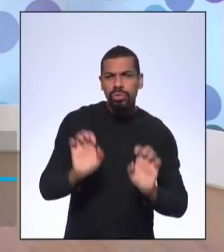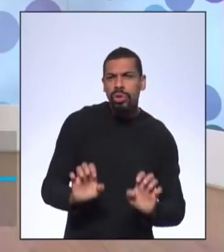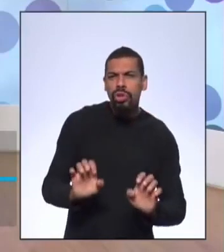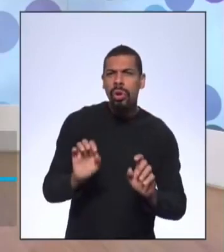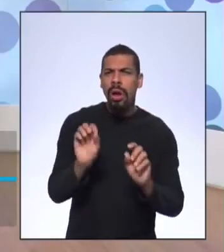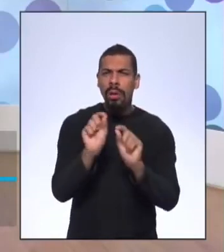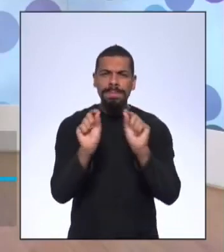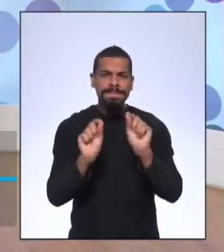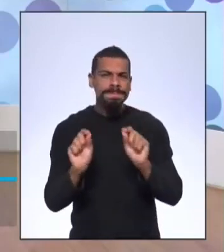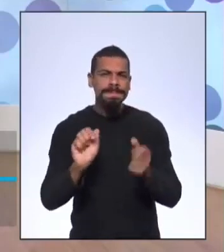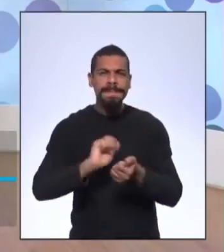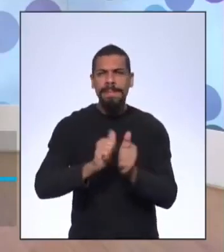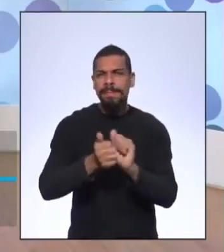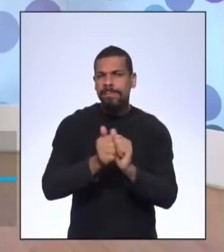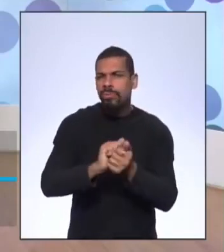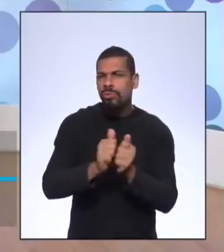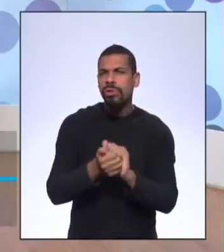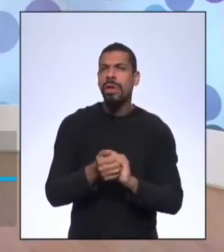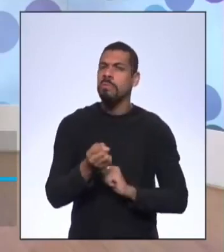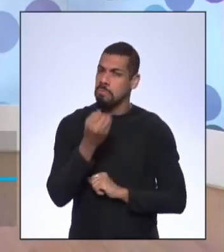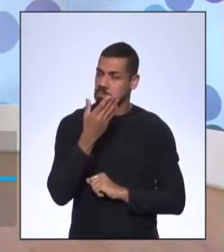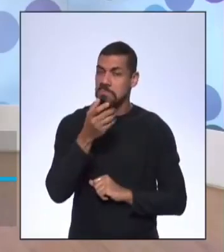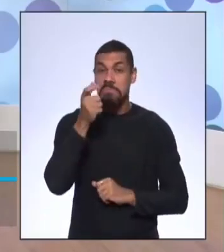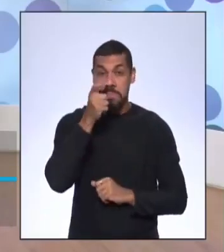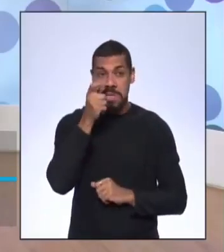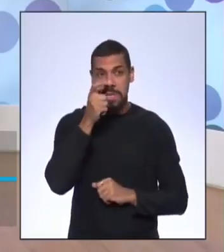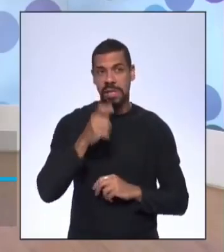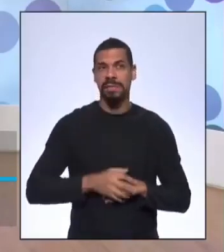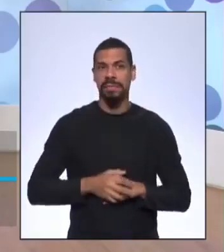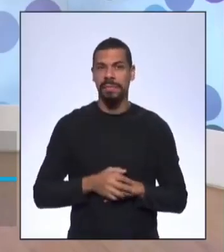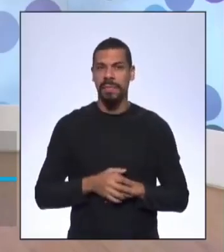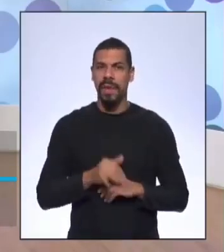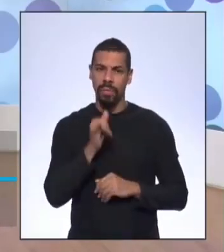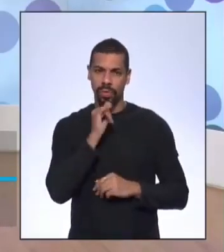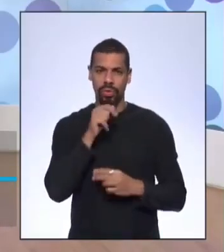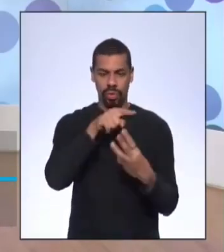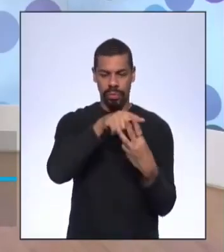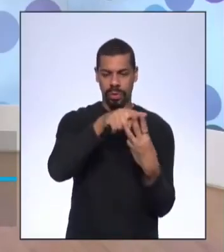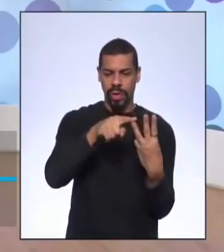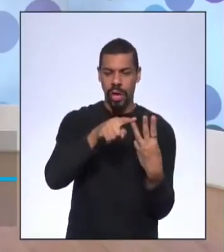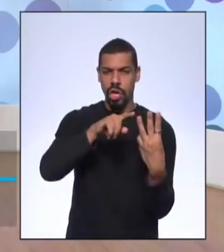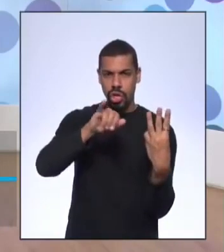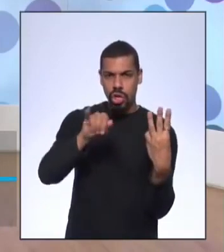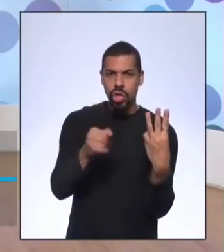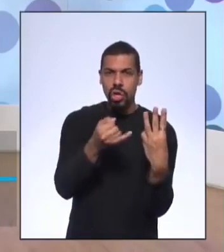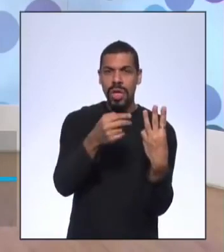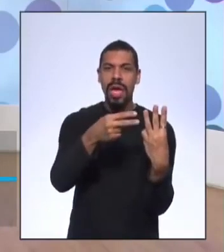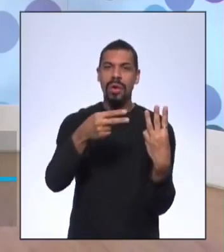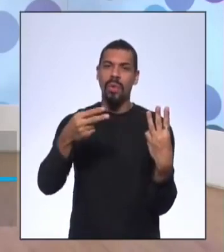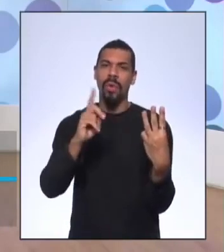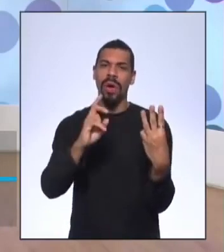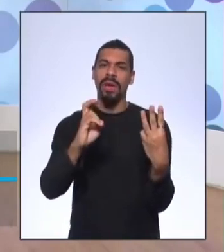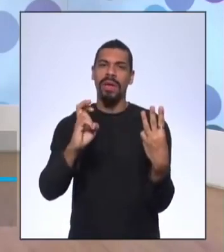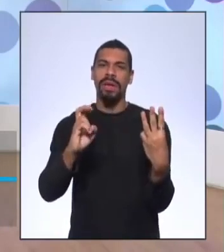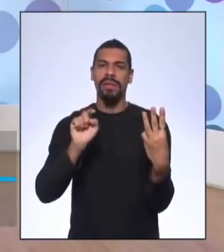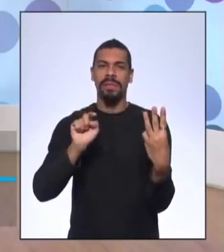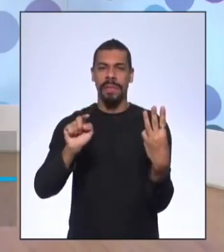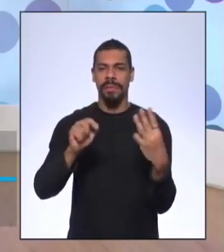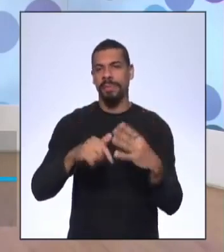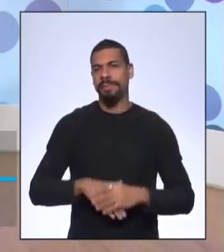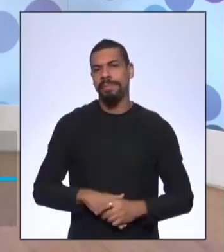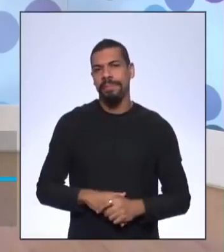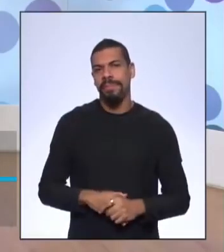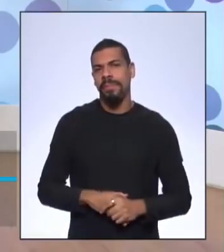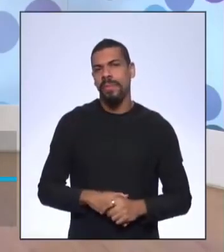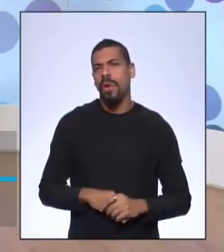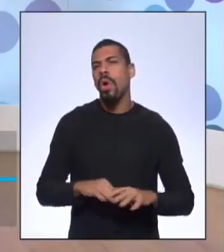interpretação que ela fez foi bem interessante. Mas concordo com você. 3J é igual aos 15.000. Isso. Beleza. Qual que é